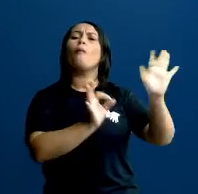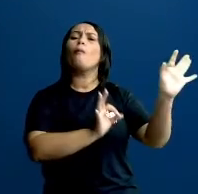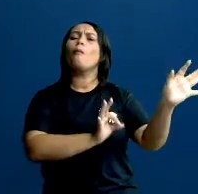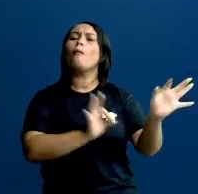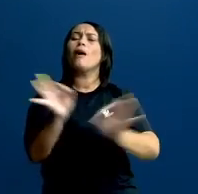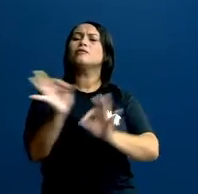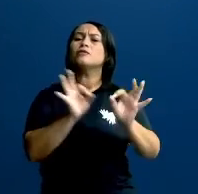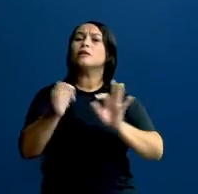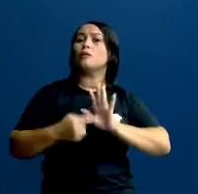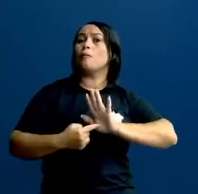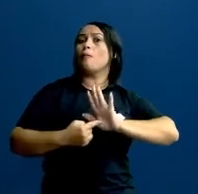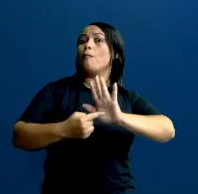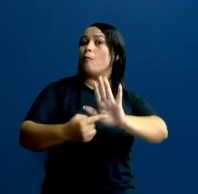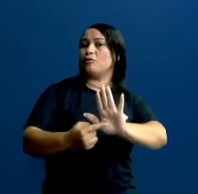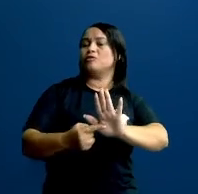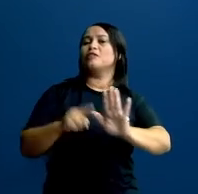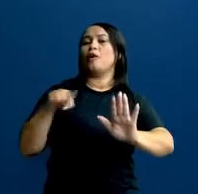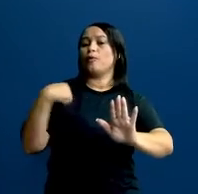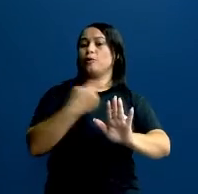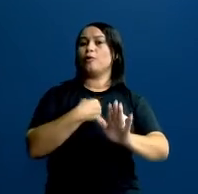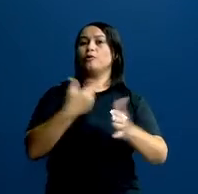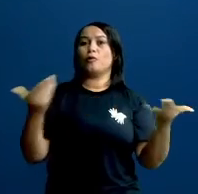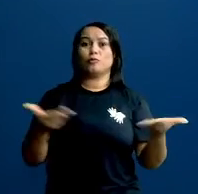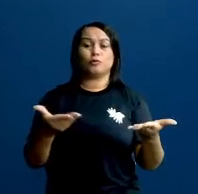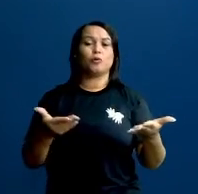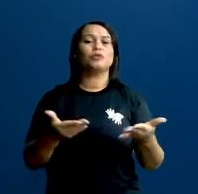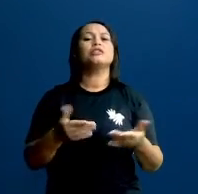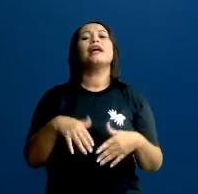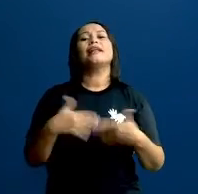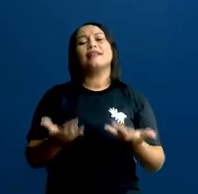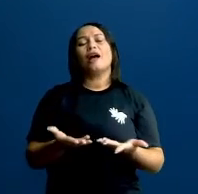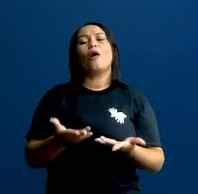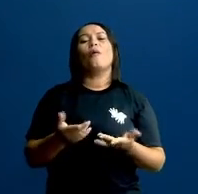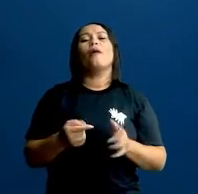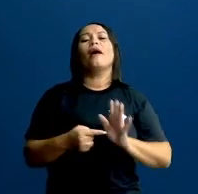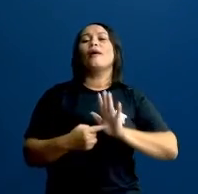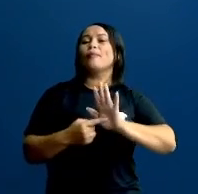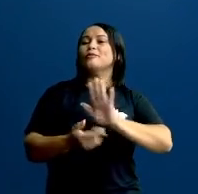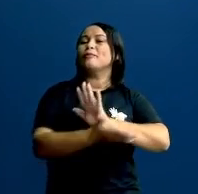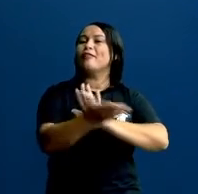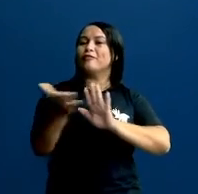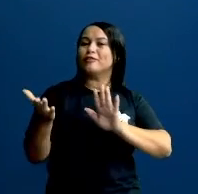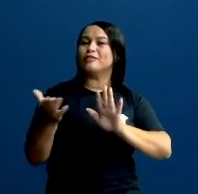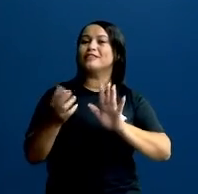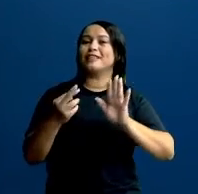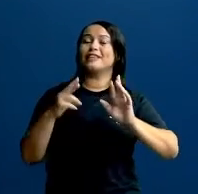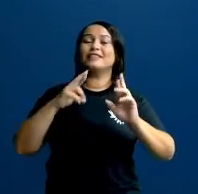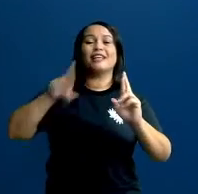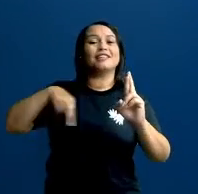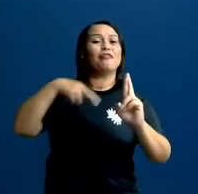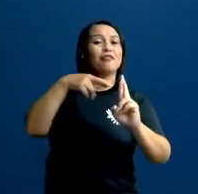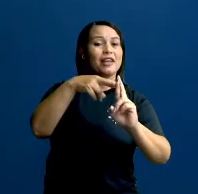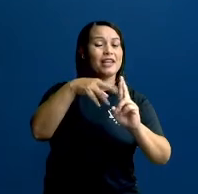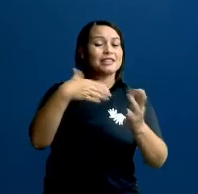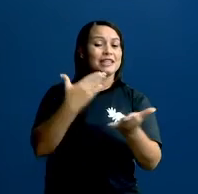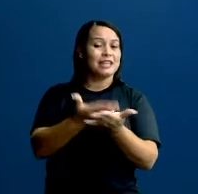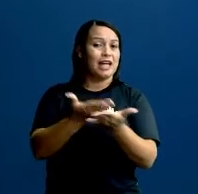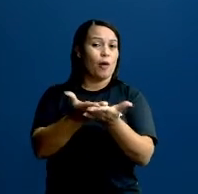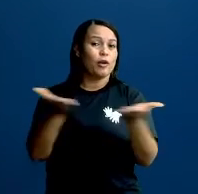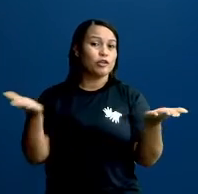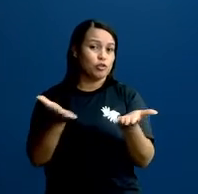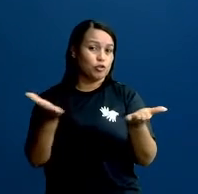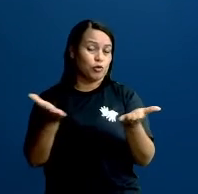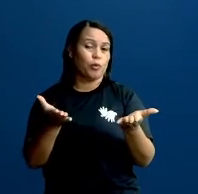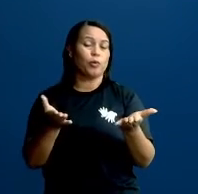forma de representar o que somos hoje. Então, deixo para você as referências da nossa aula de